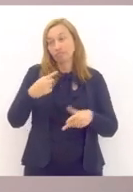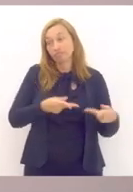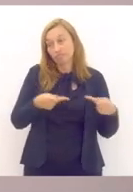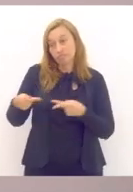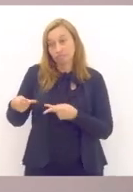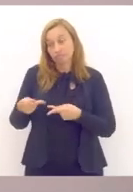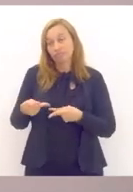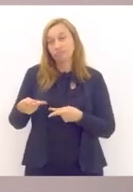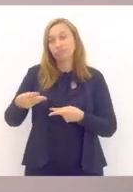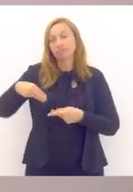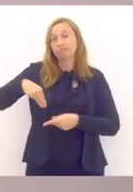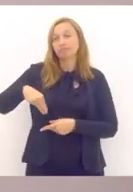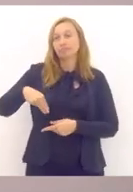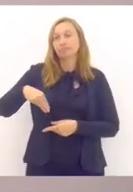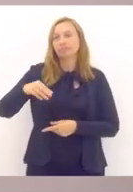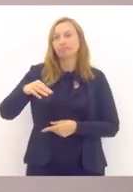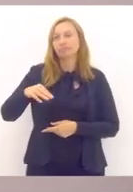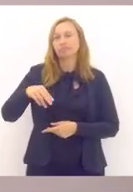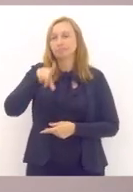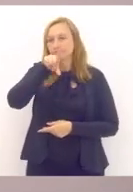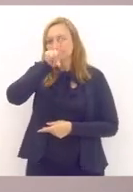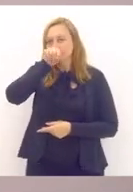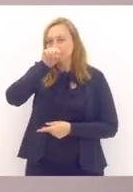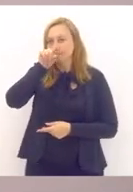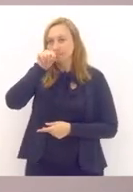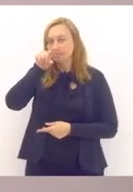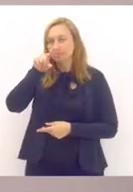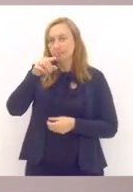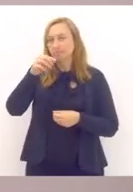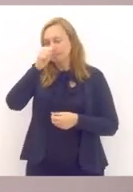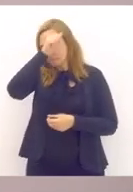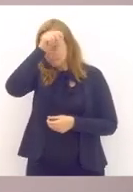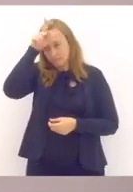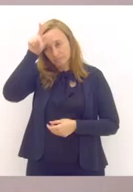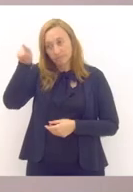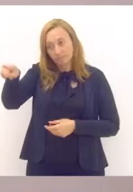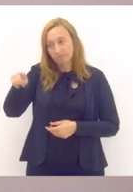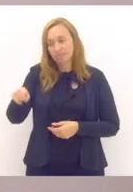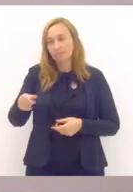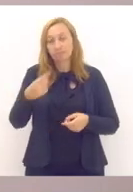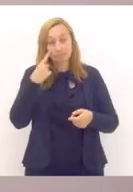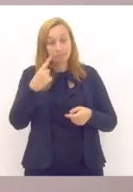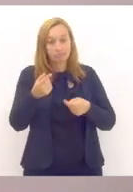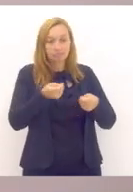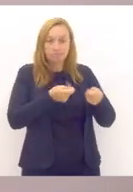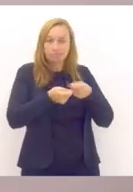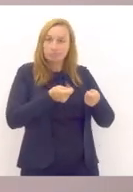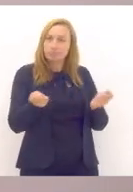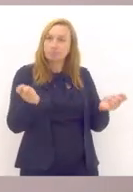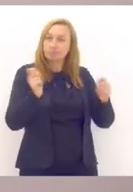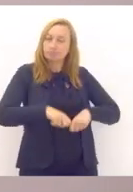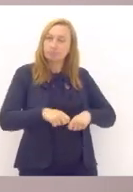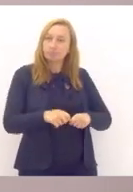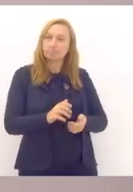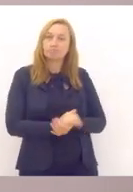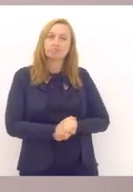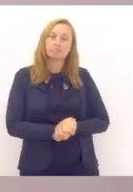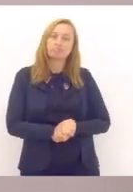a Mesquita para dar uma olhada lá, porque a capacidade de controle que ele tem da execução da despesa é um